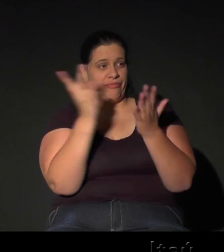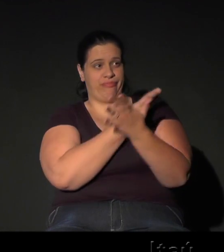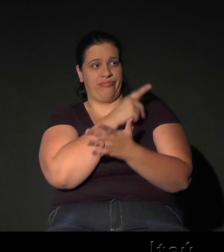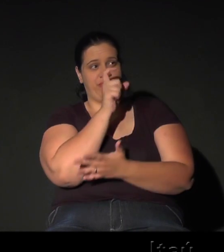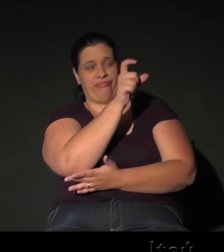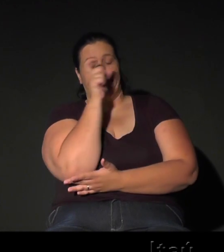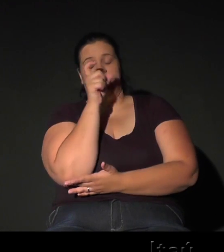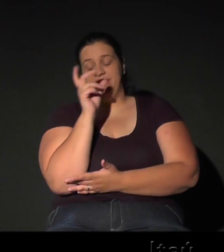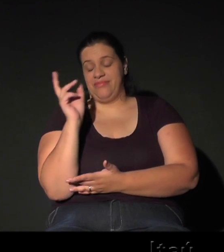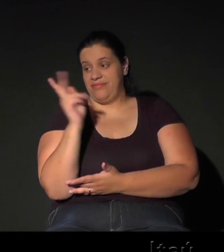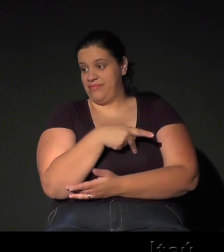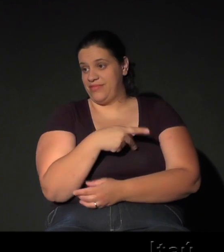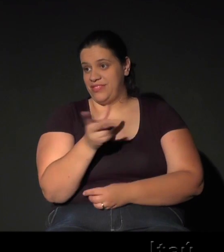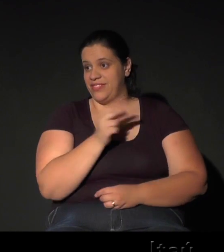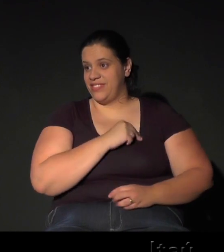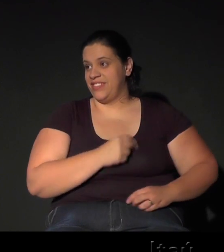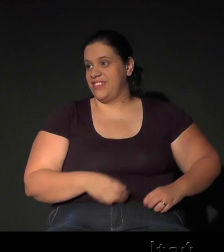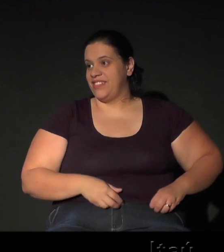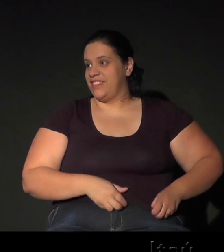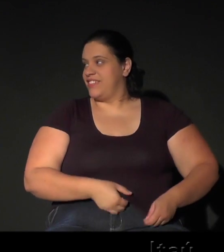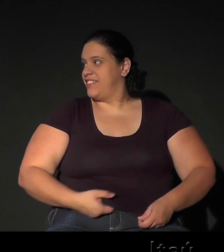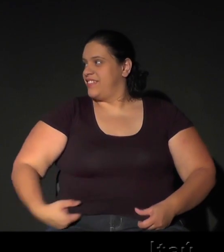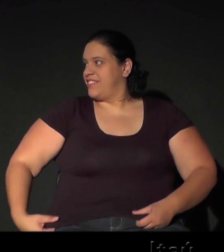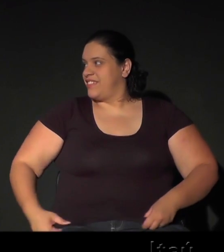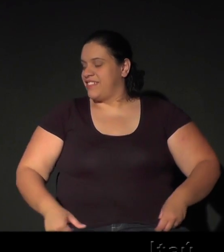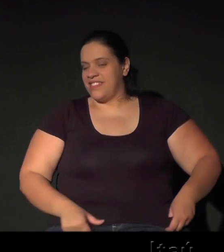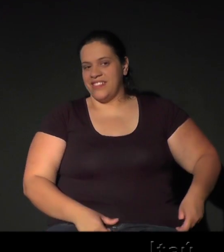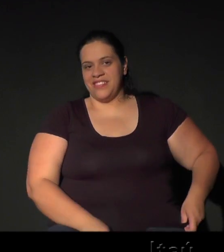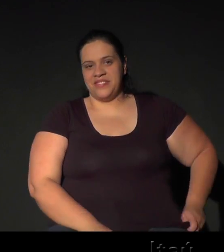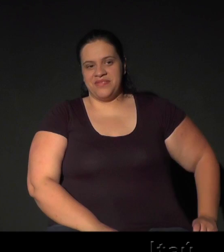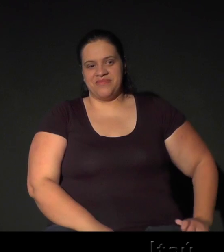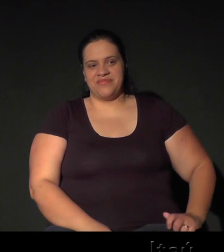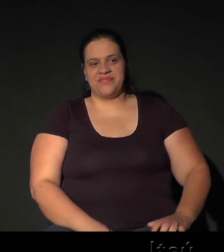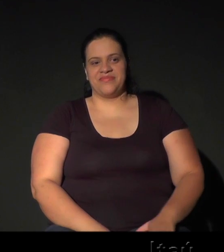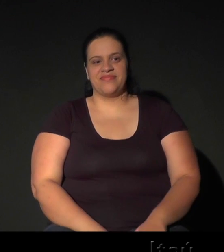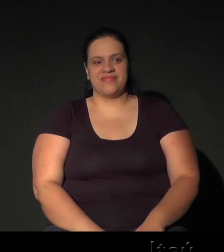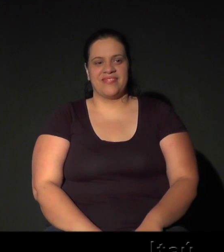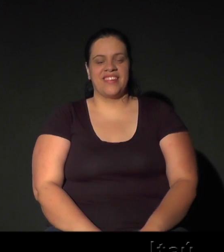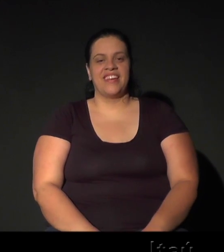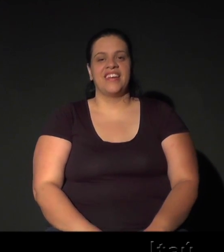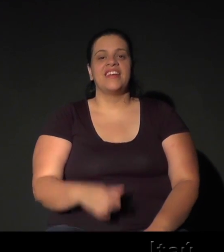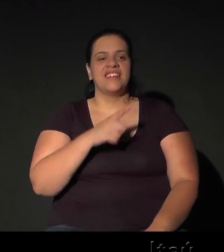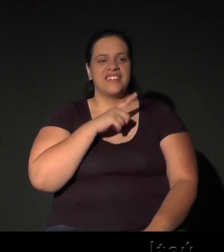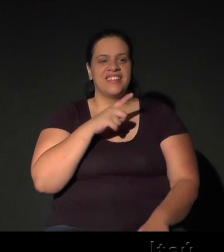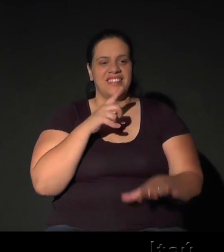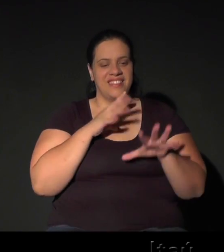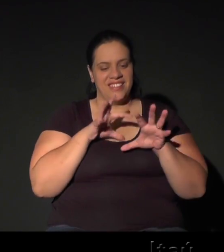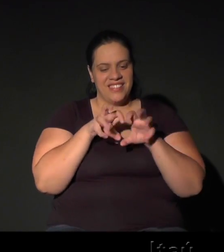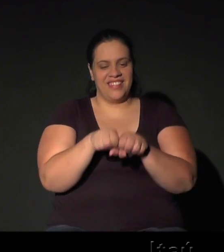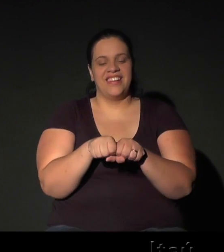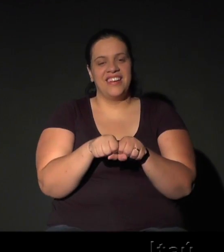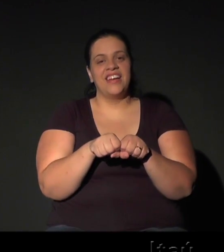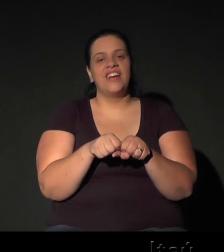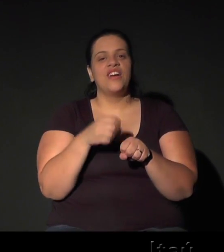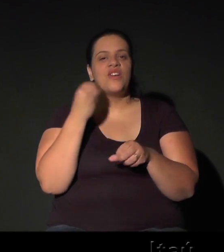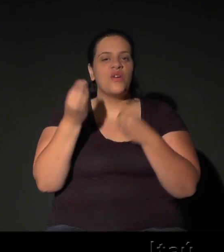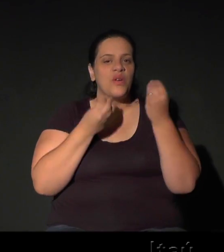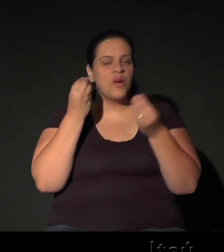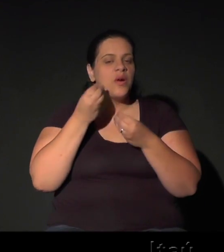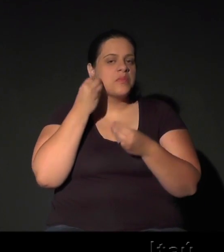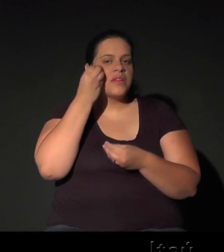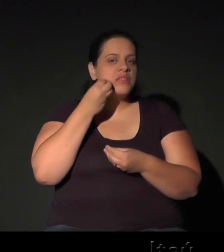né Eh eh eh a apropriação das experiências do